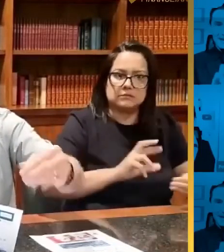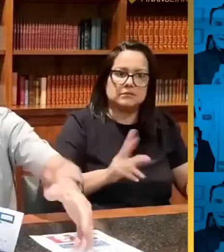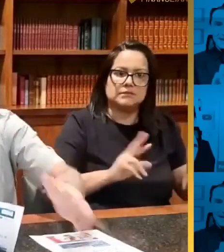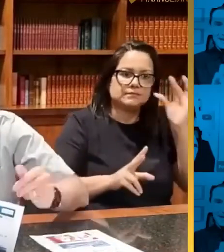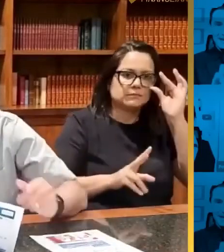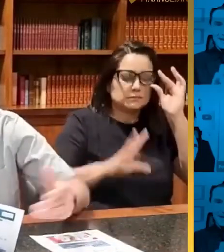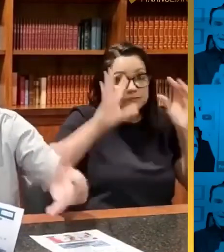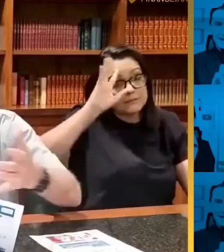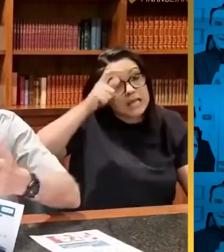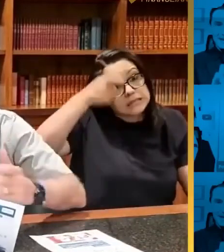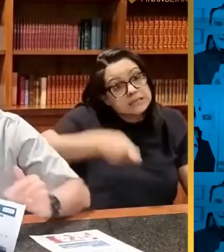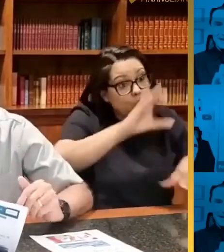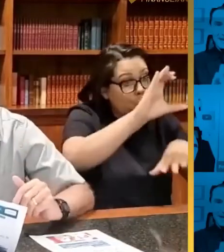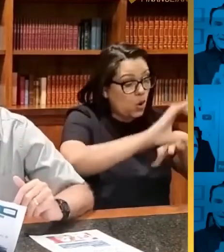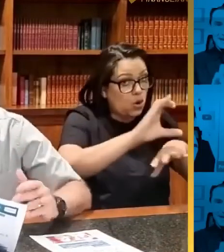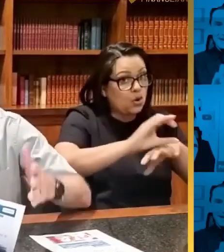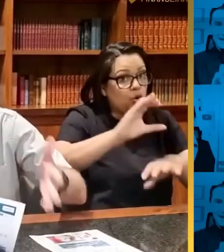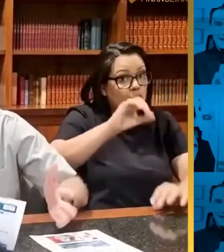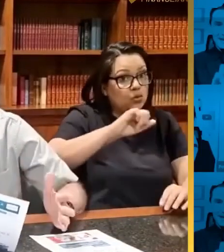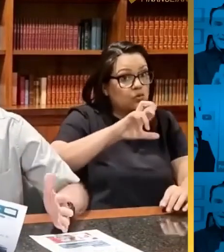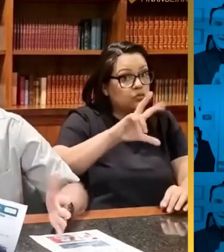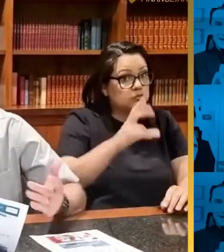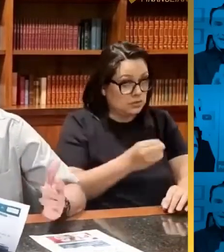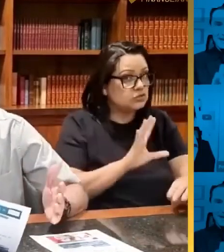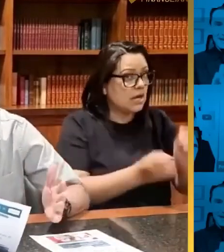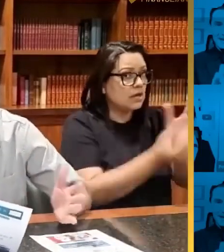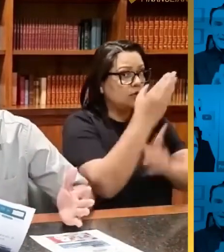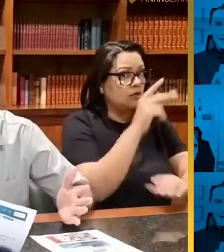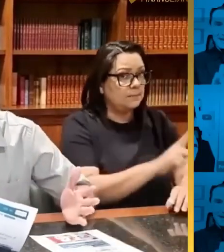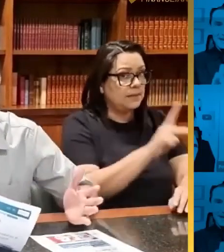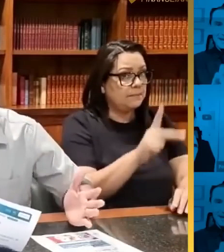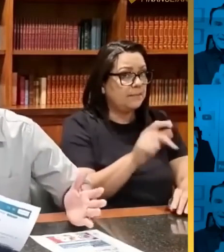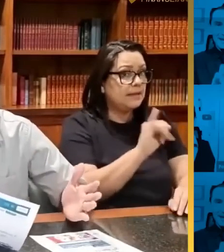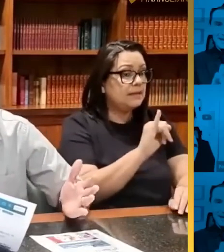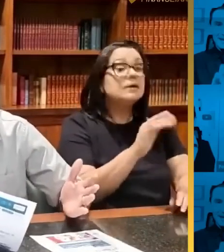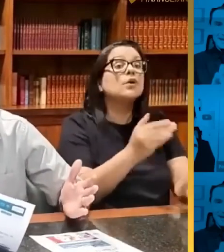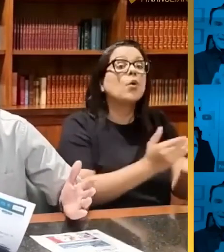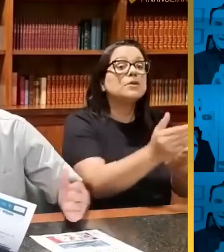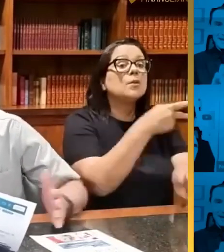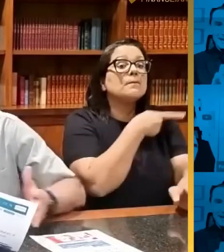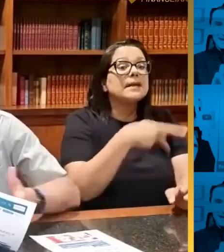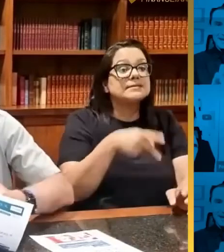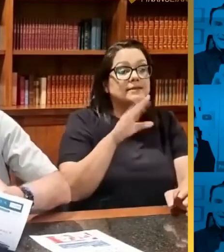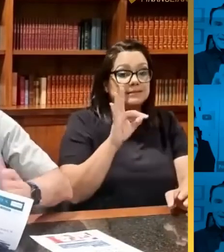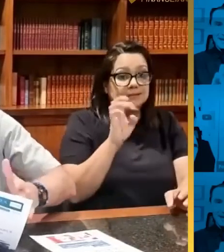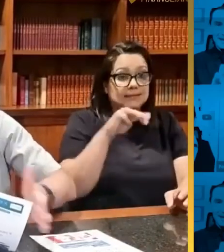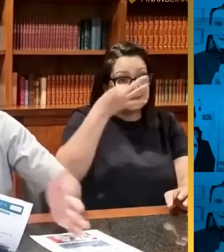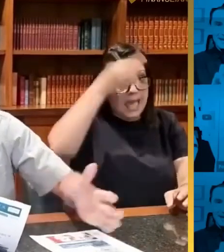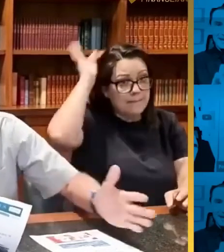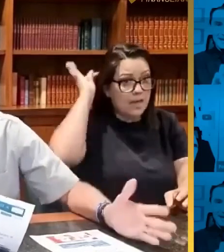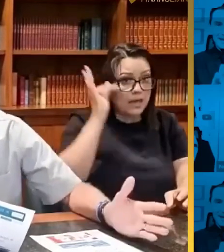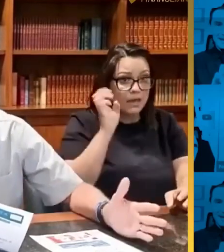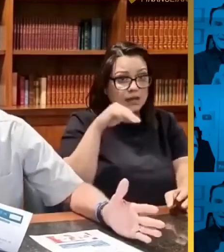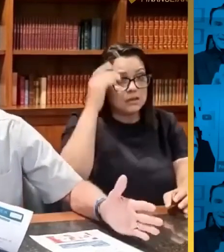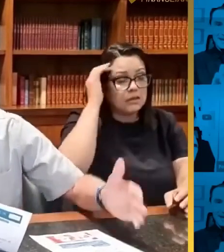é a decisão do conselho lá atrás, quando se criou a PPI no começo do governo Temer. Então, ela pode